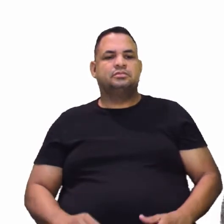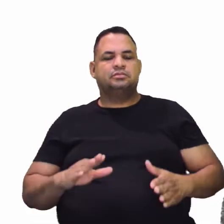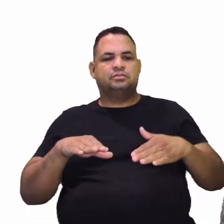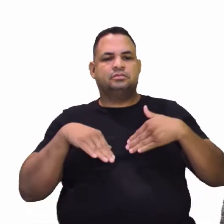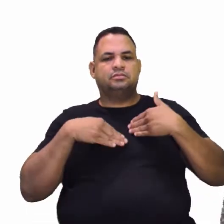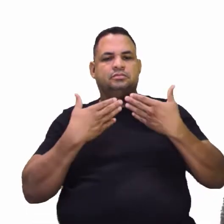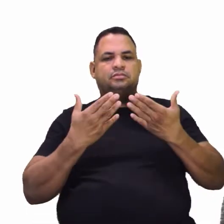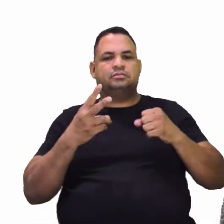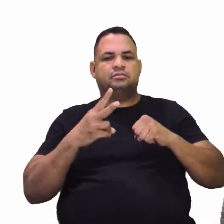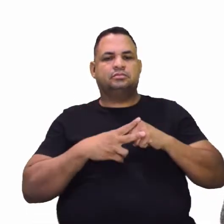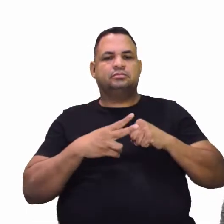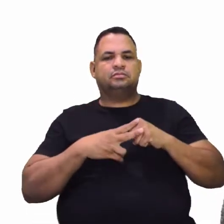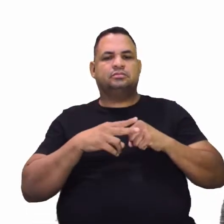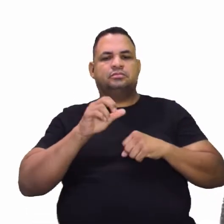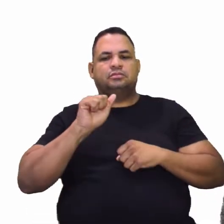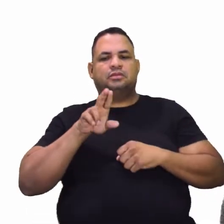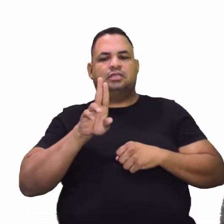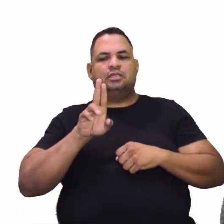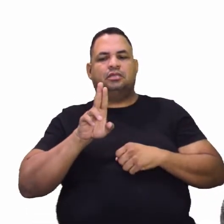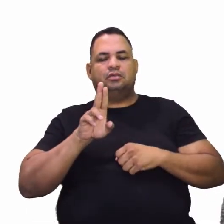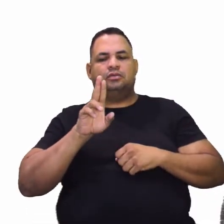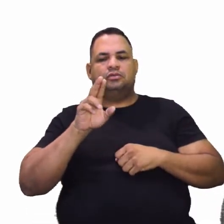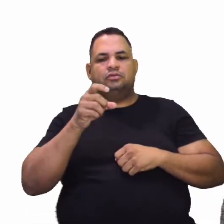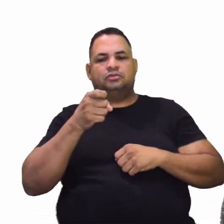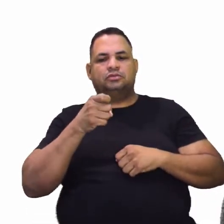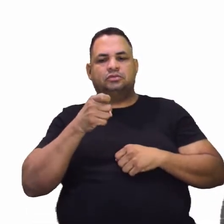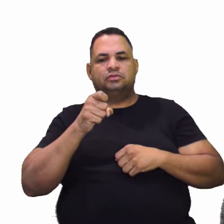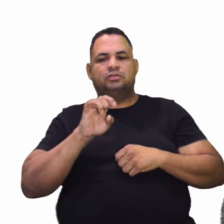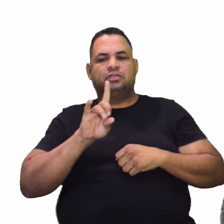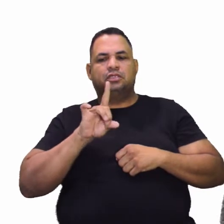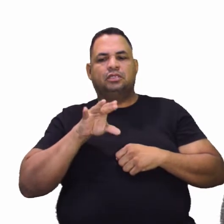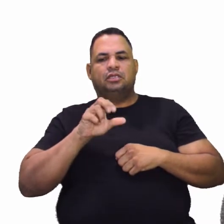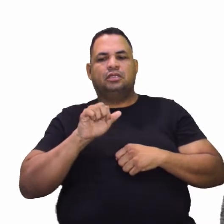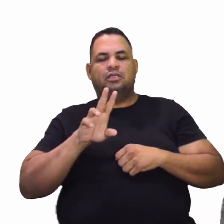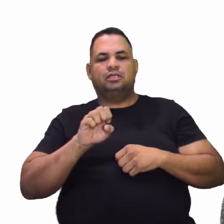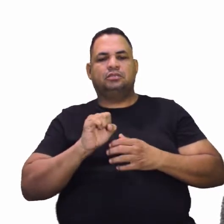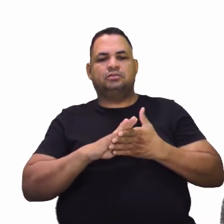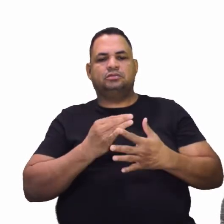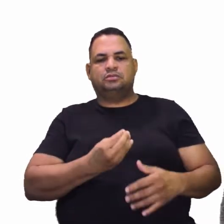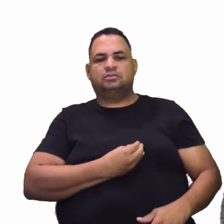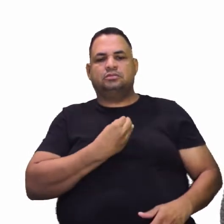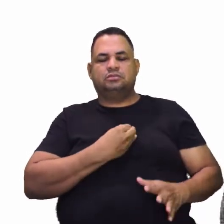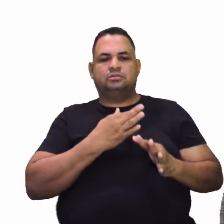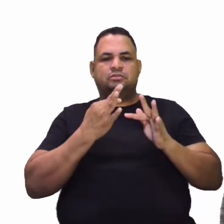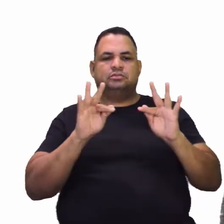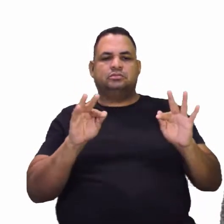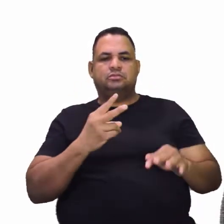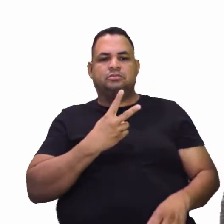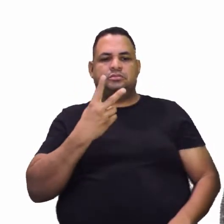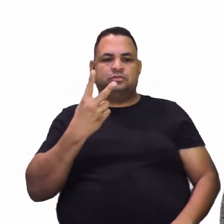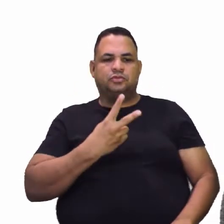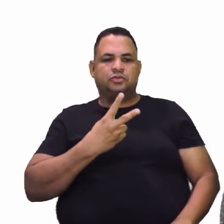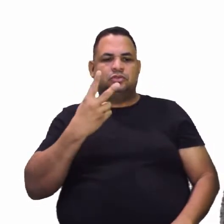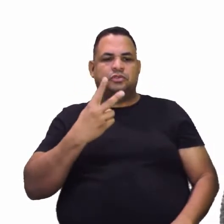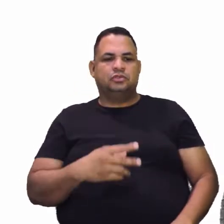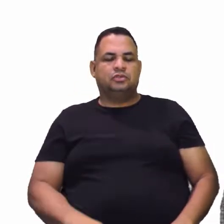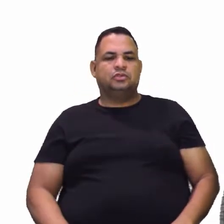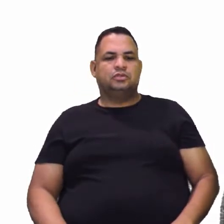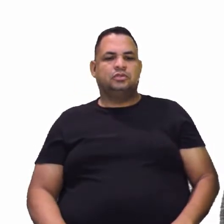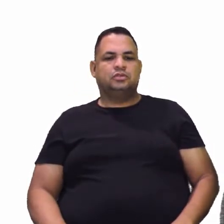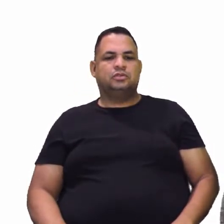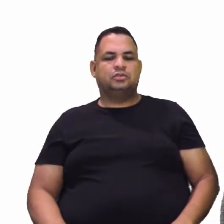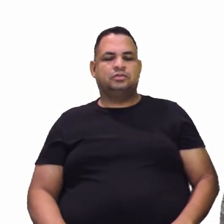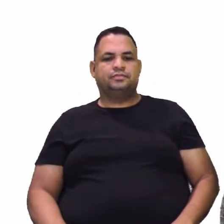quais são os verbos auxiliares do simple present? São só dois.